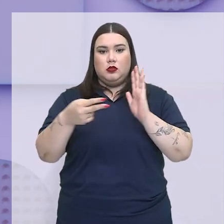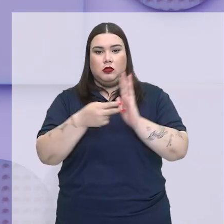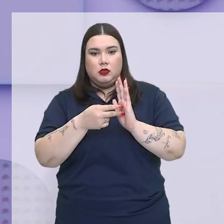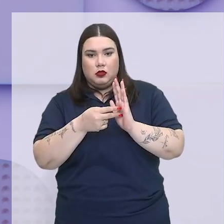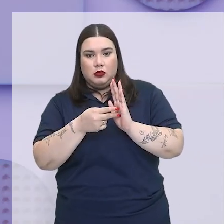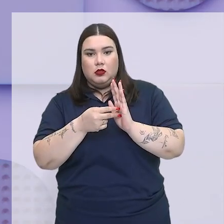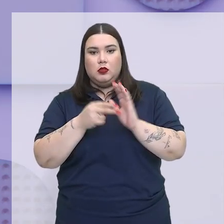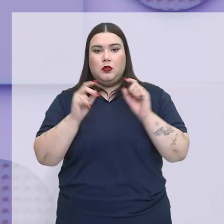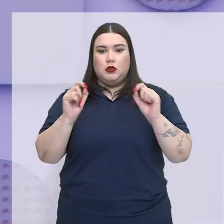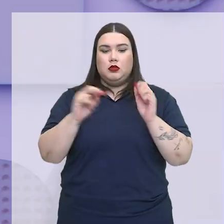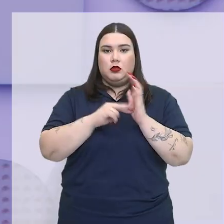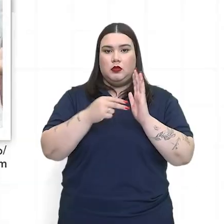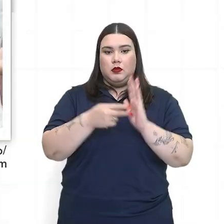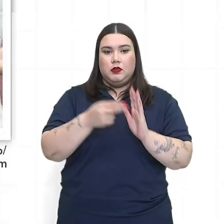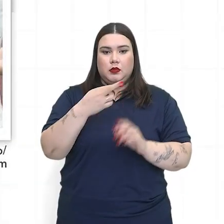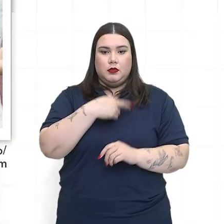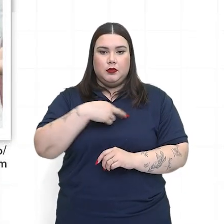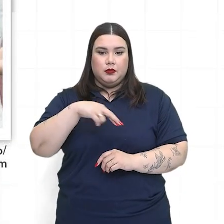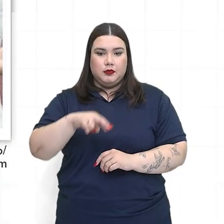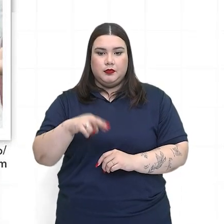que é religião.